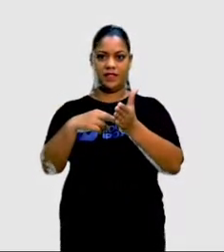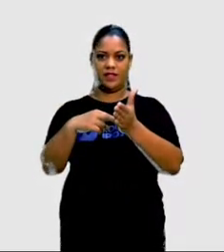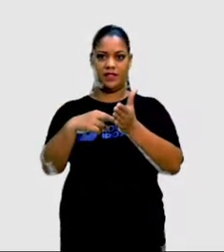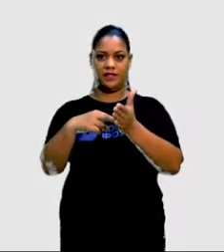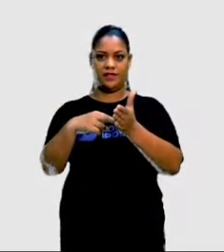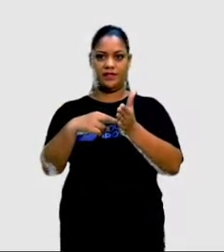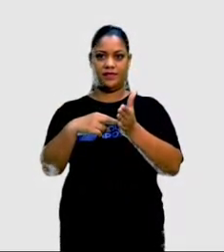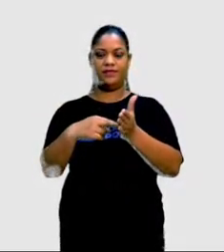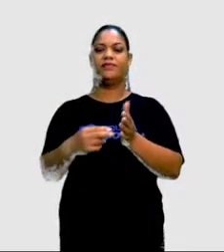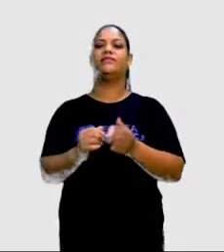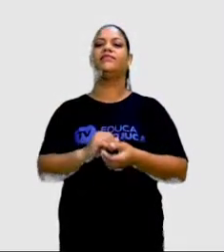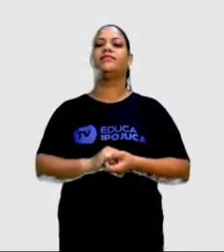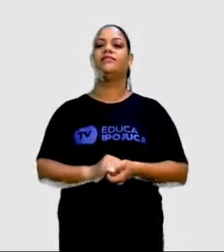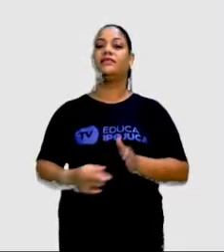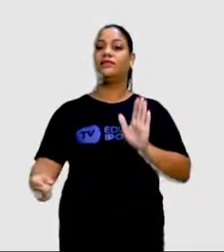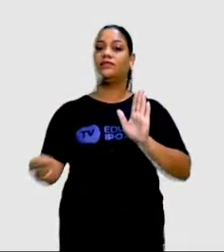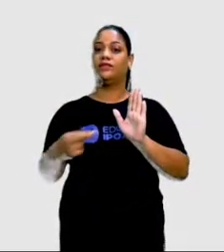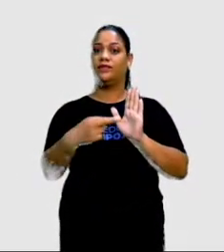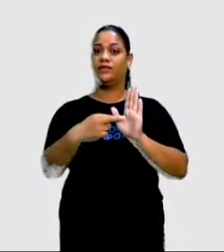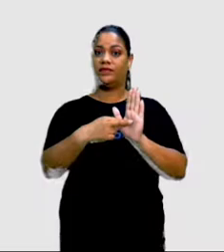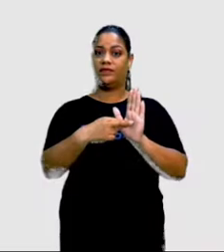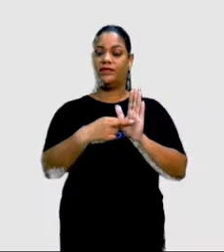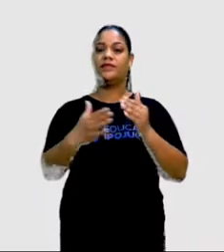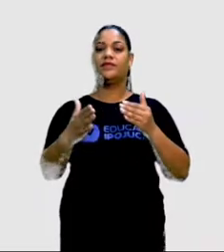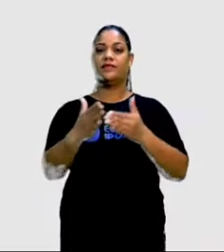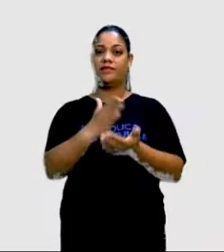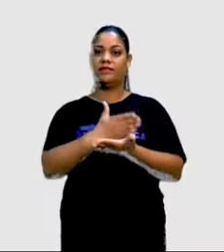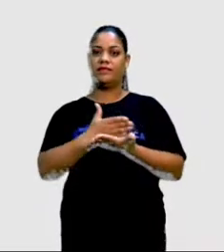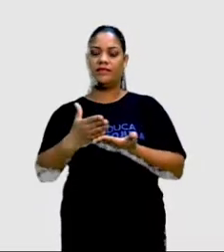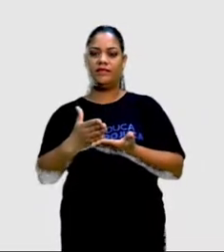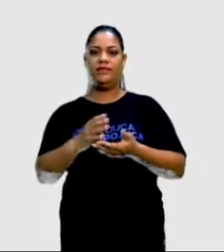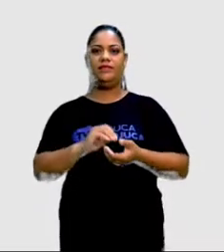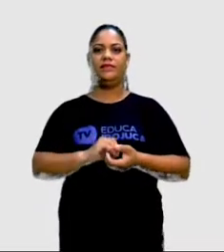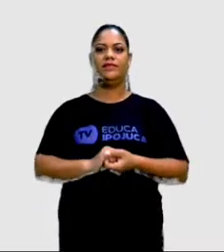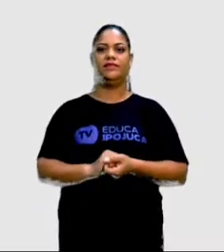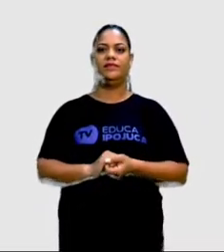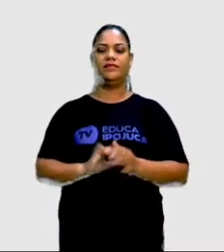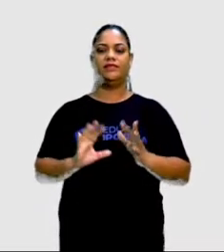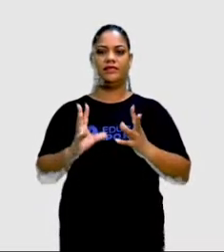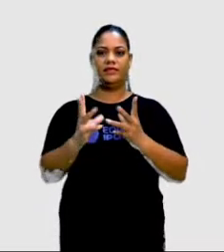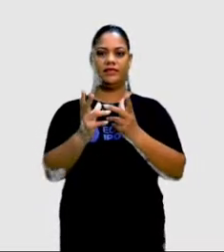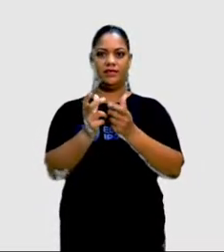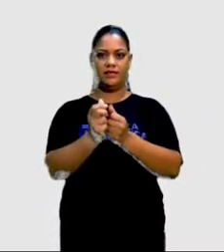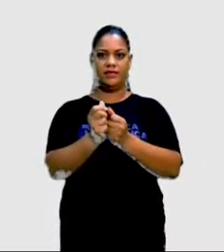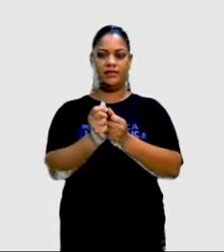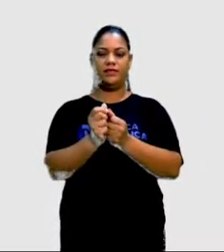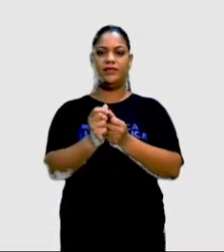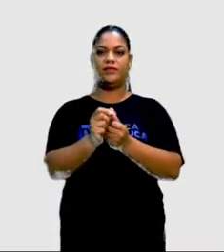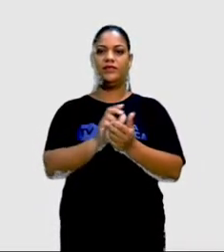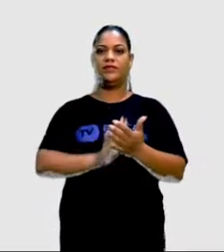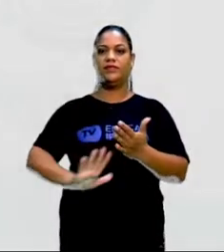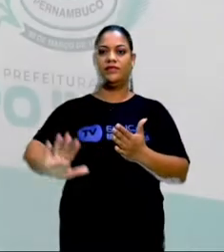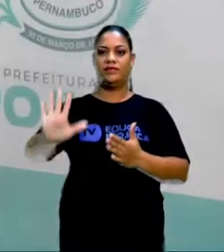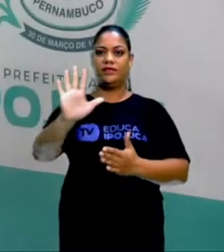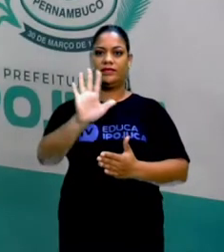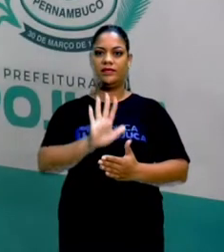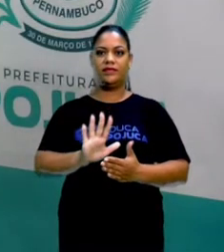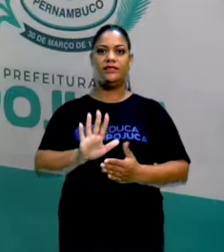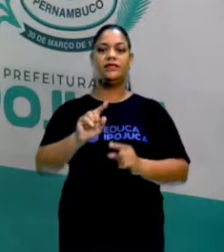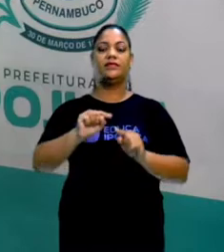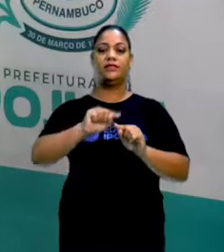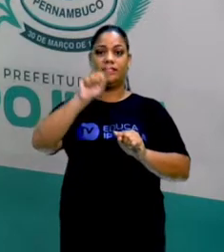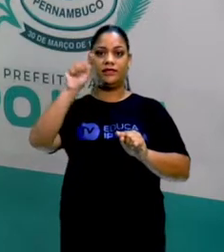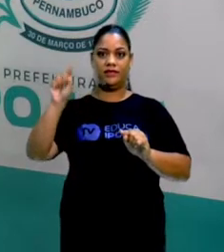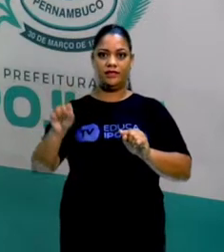do meio para o início, e o diâmetro, que é todo o espaço de dentro. Vamos estudar mais sobre